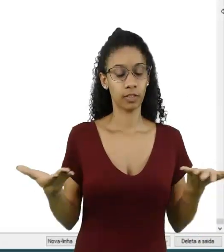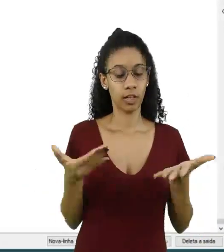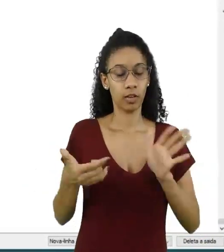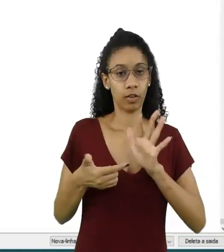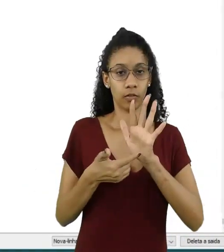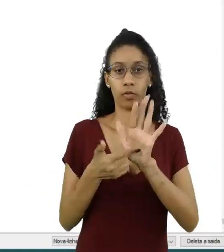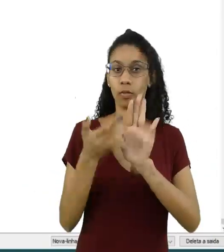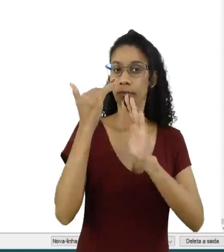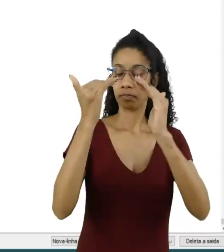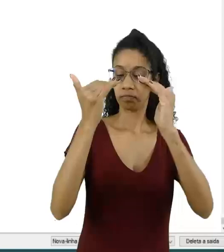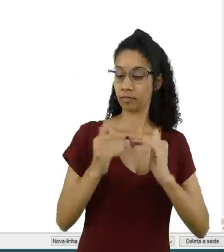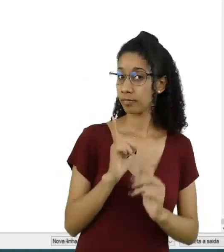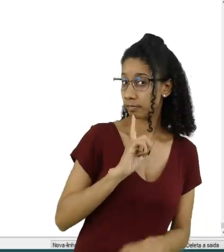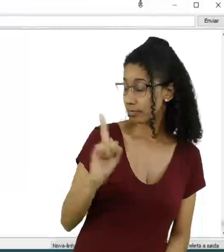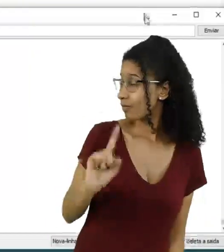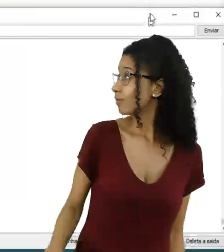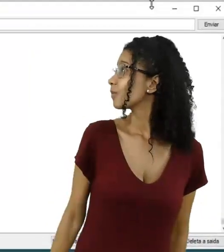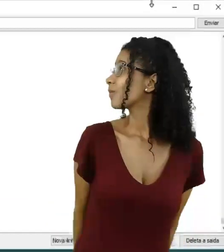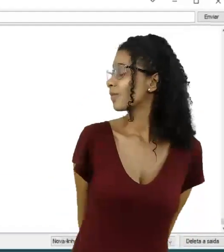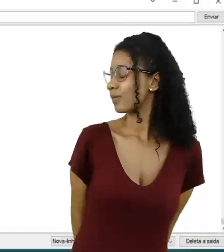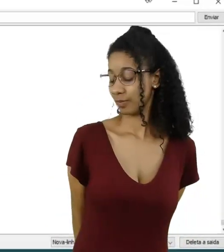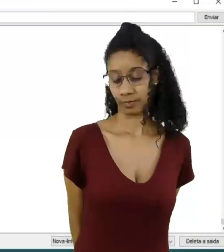Vou colocar esse monitor serial aqui embaixo.